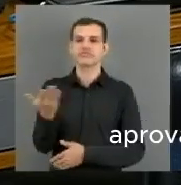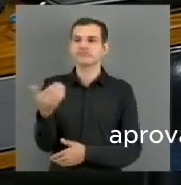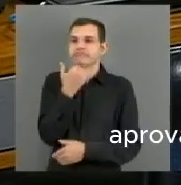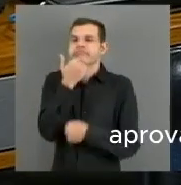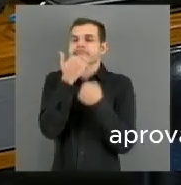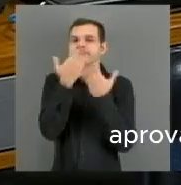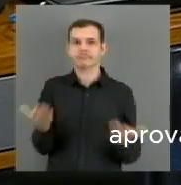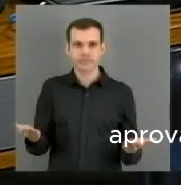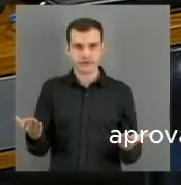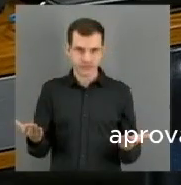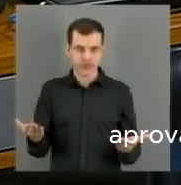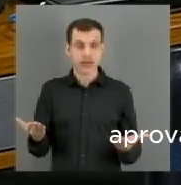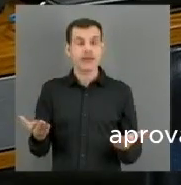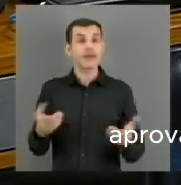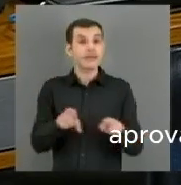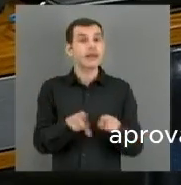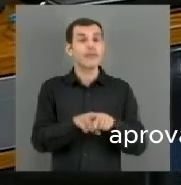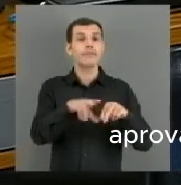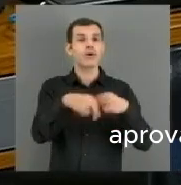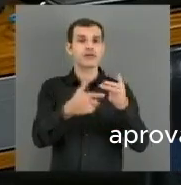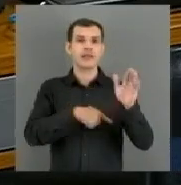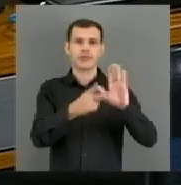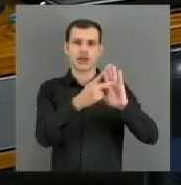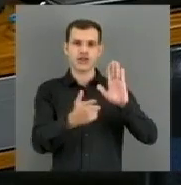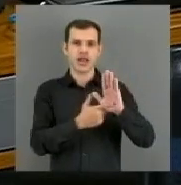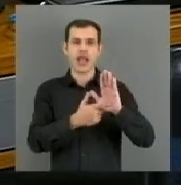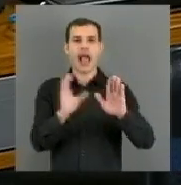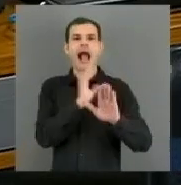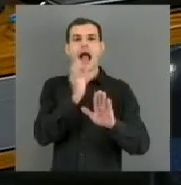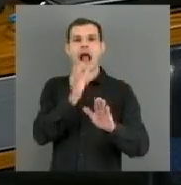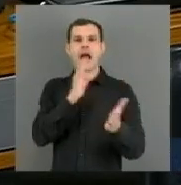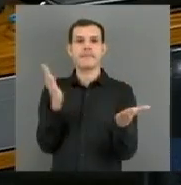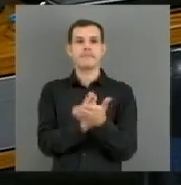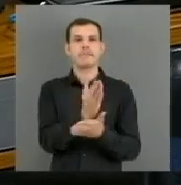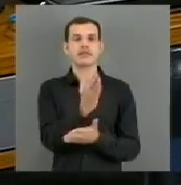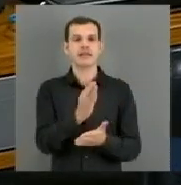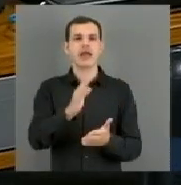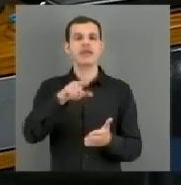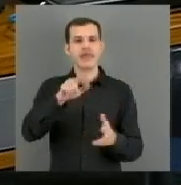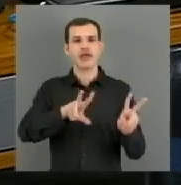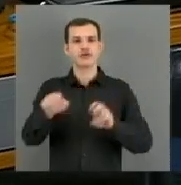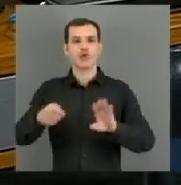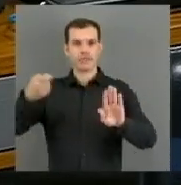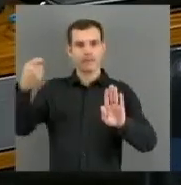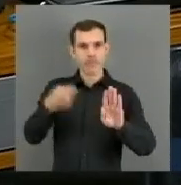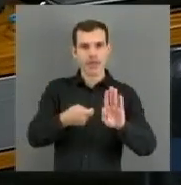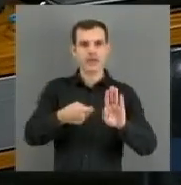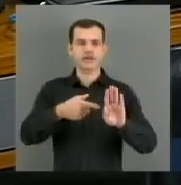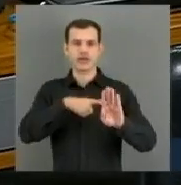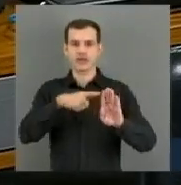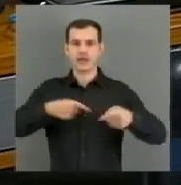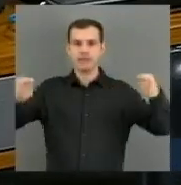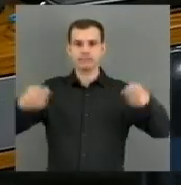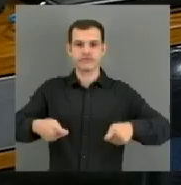que se aprovasse esse projeto logo de lei, de jogo de azar, de casa bet. E, curiosamente, coincidentemente,